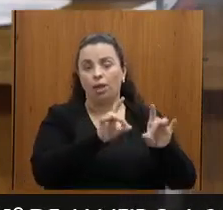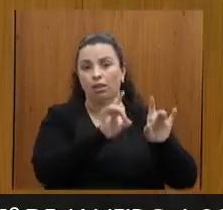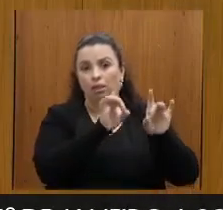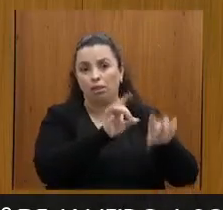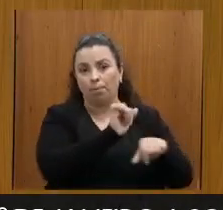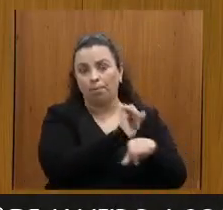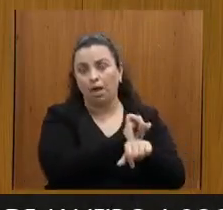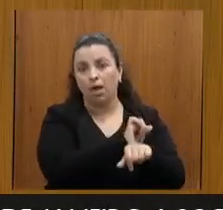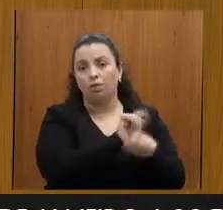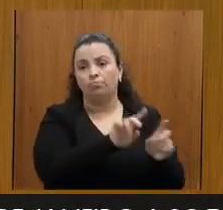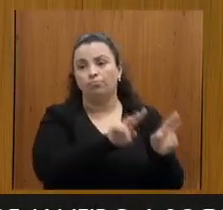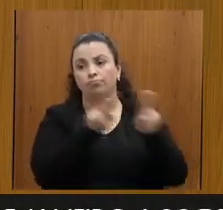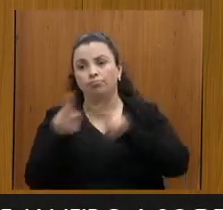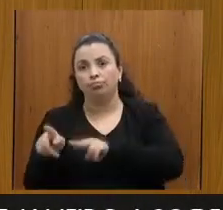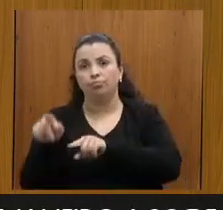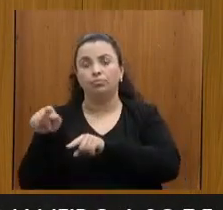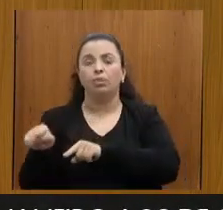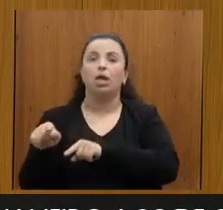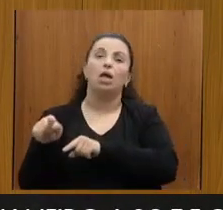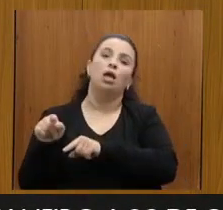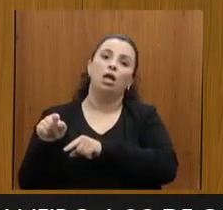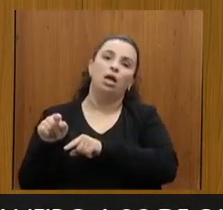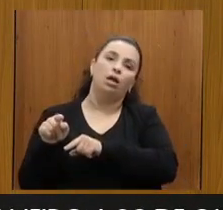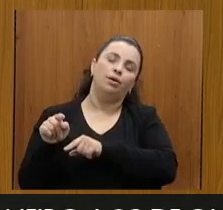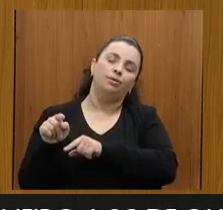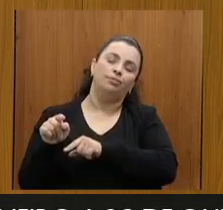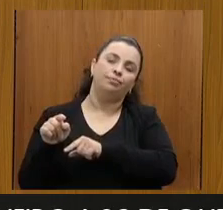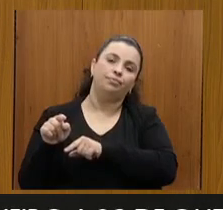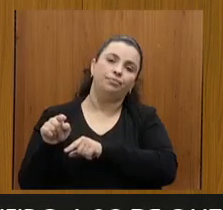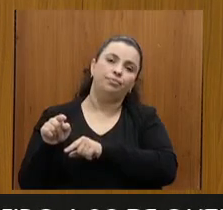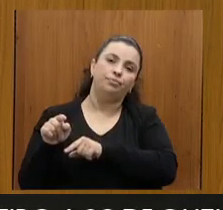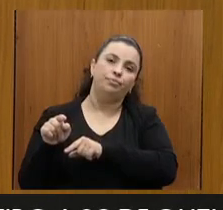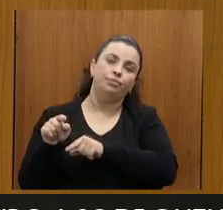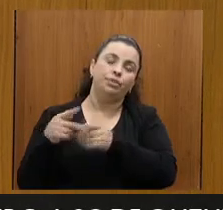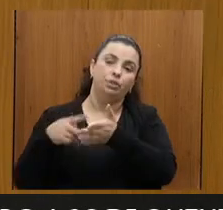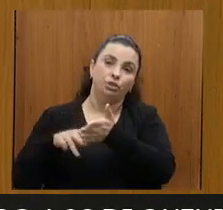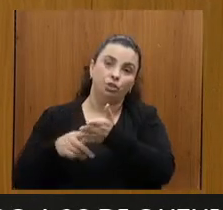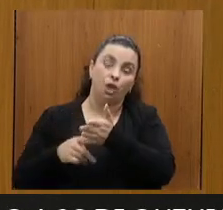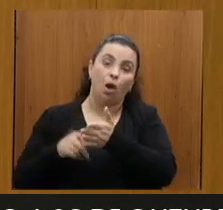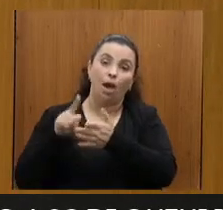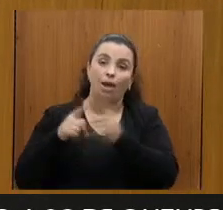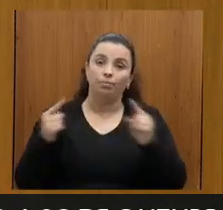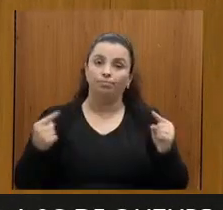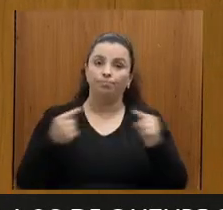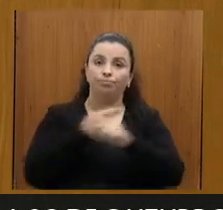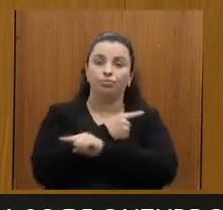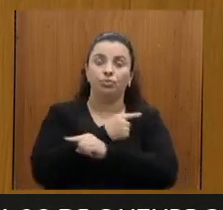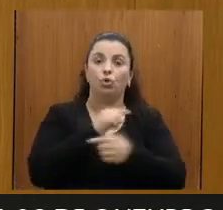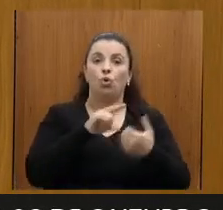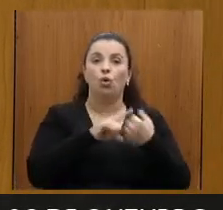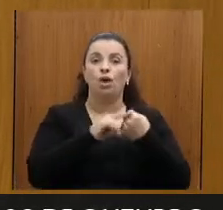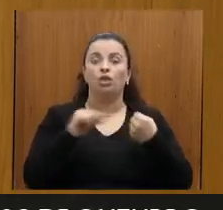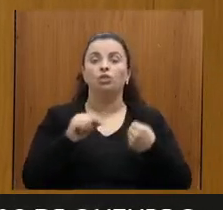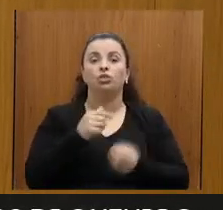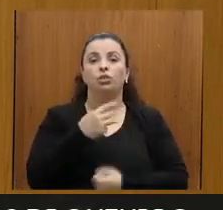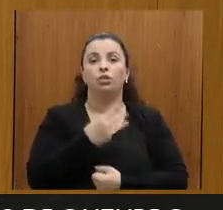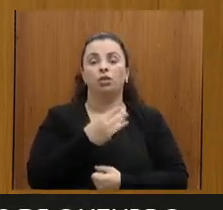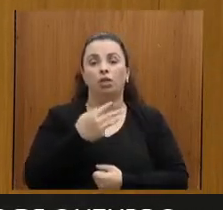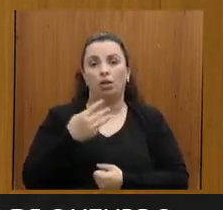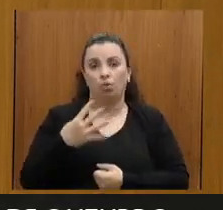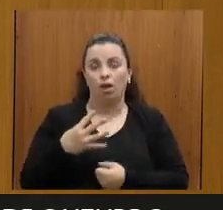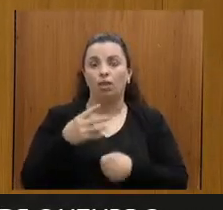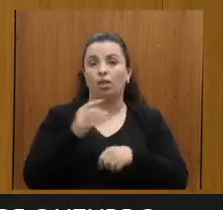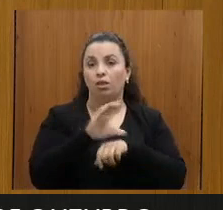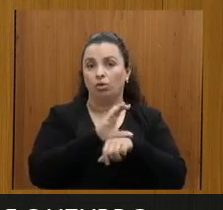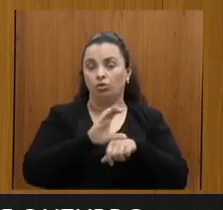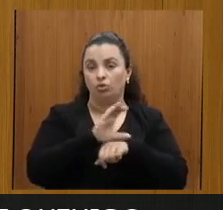confederações, ela contrariava o artigo 34 da Constituição Estadual, que fala, como o senhor bem leu, que essas